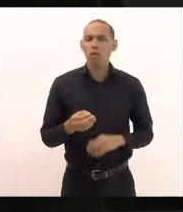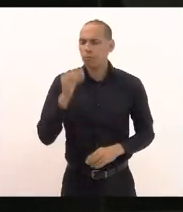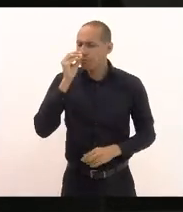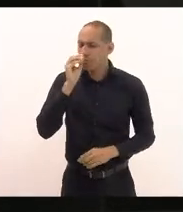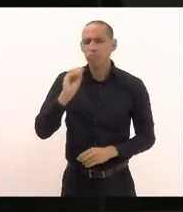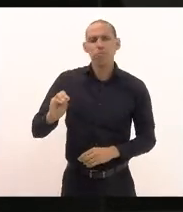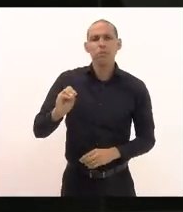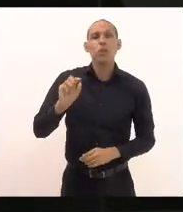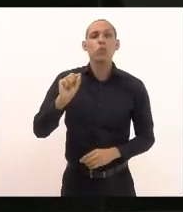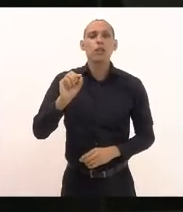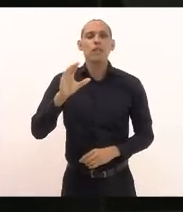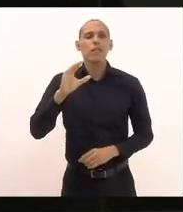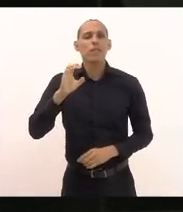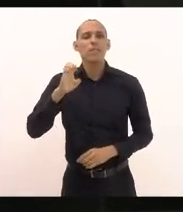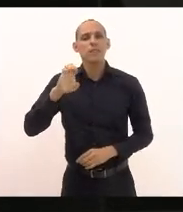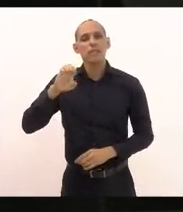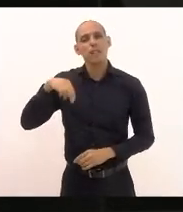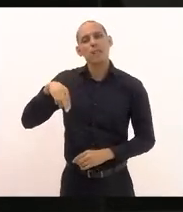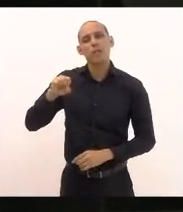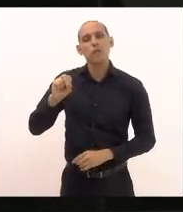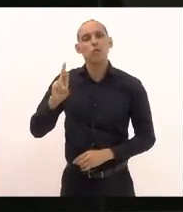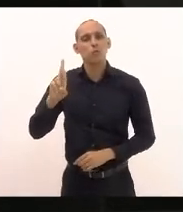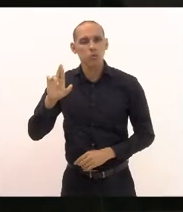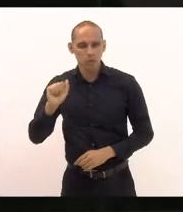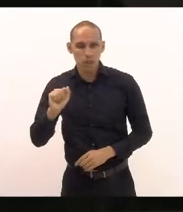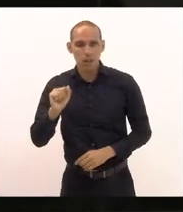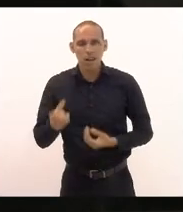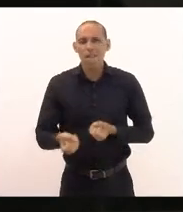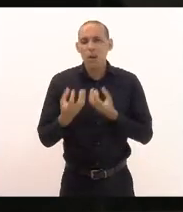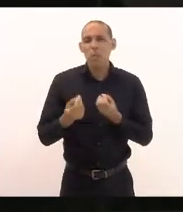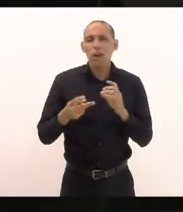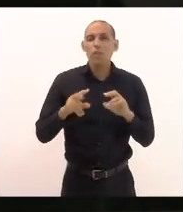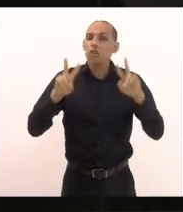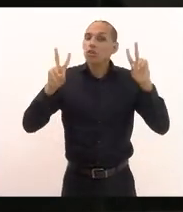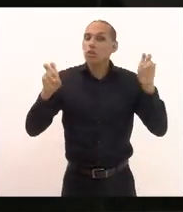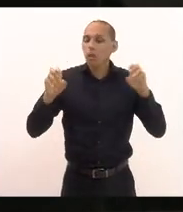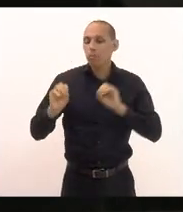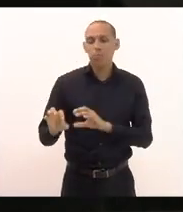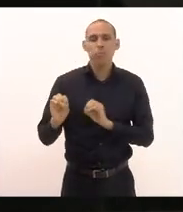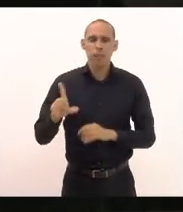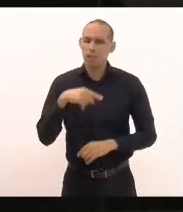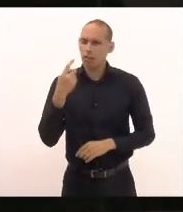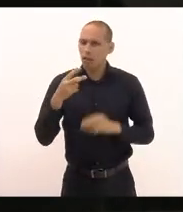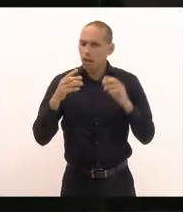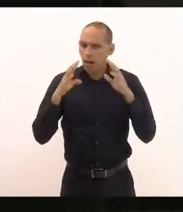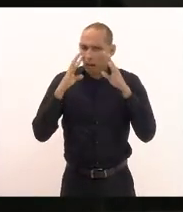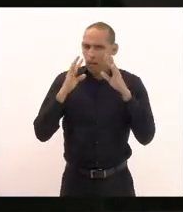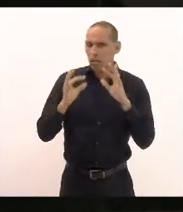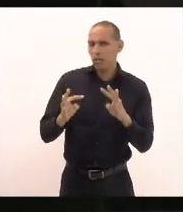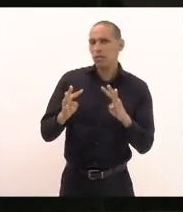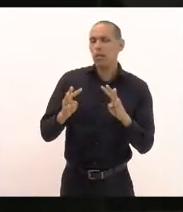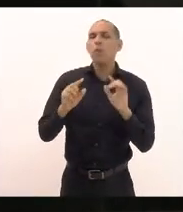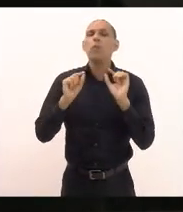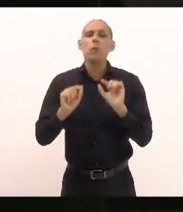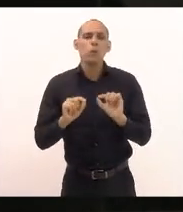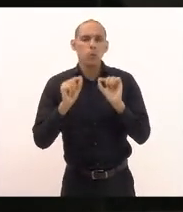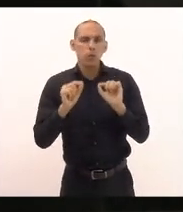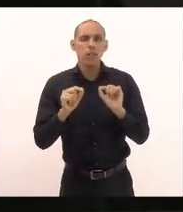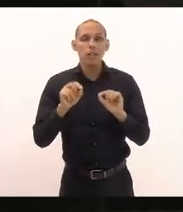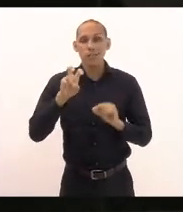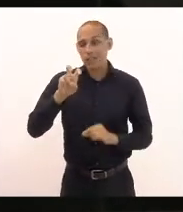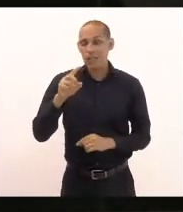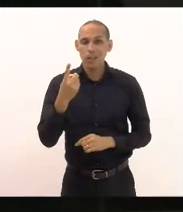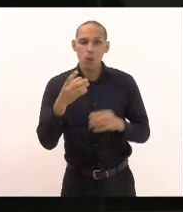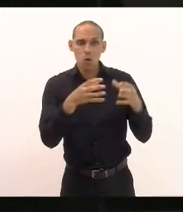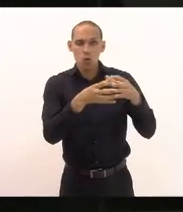a censura dos dados da educação, né? Nós devemos ficar atentos a uma manifestação de 51 grupos